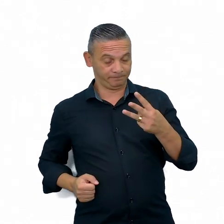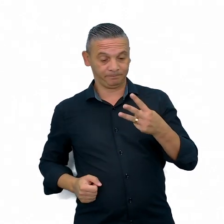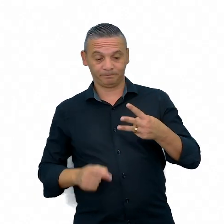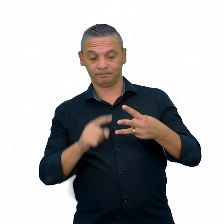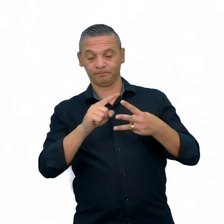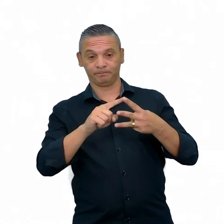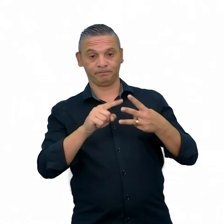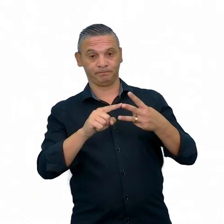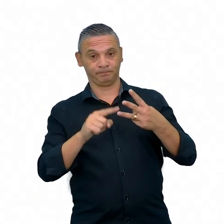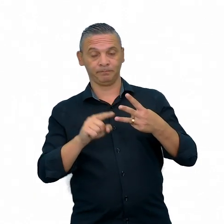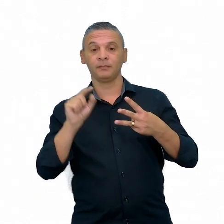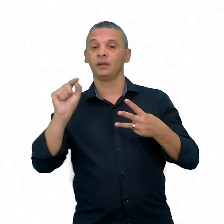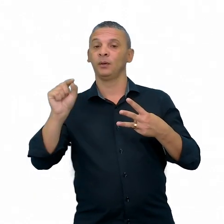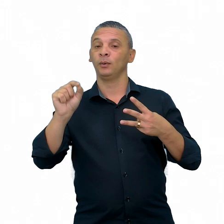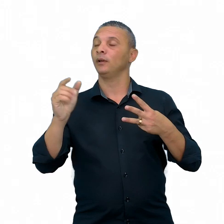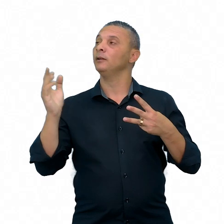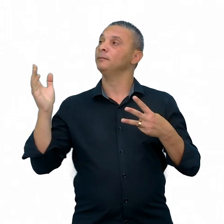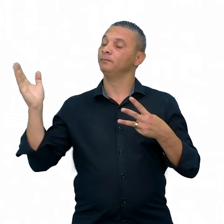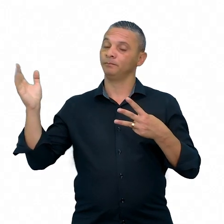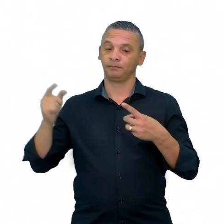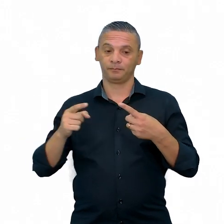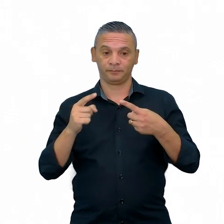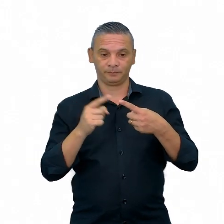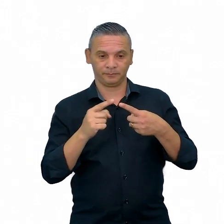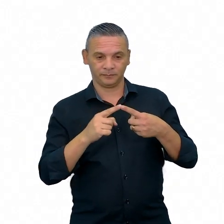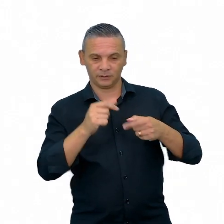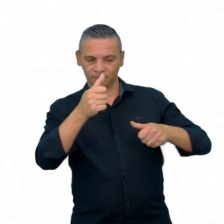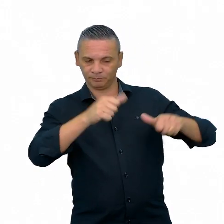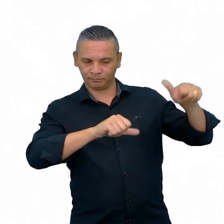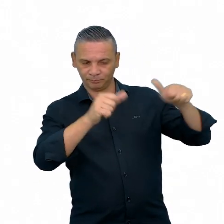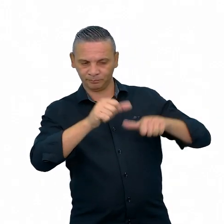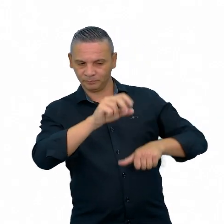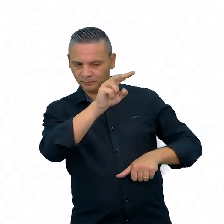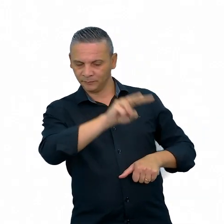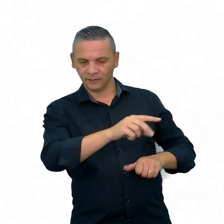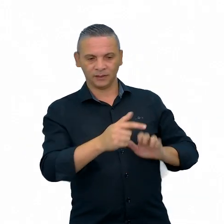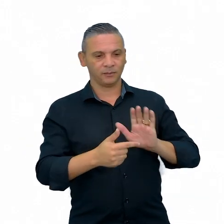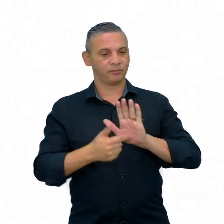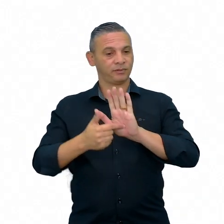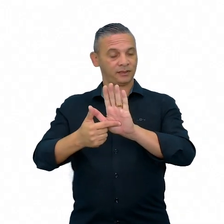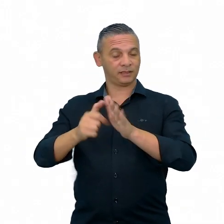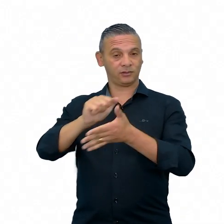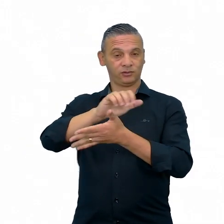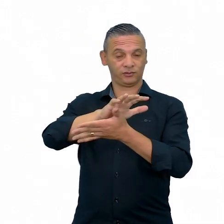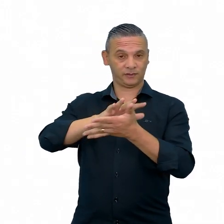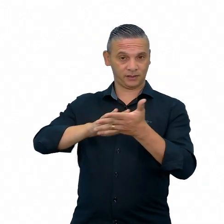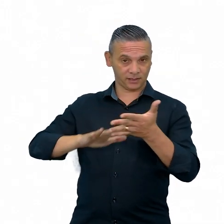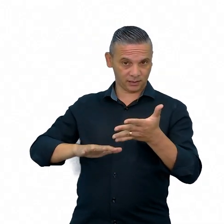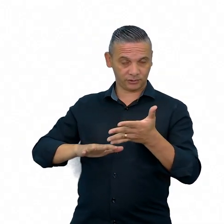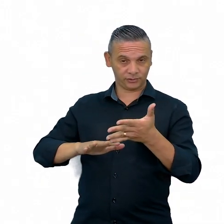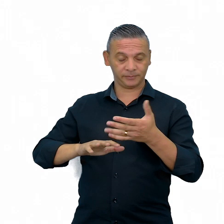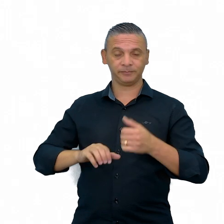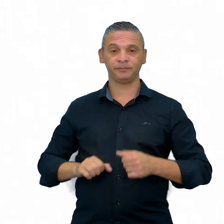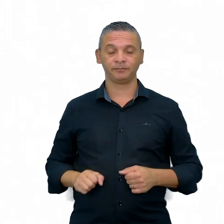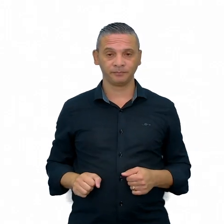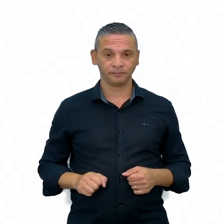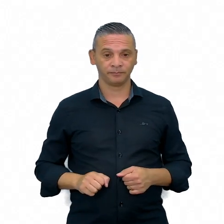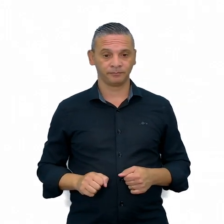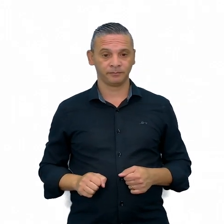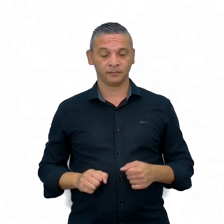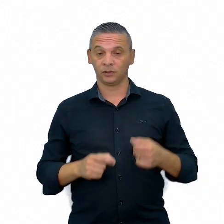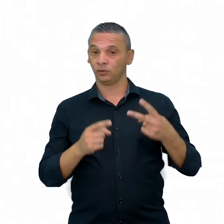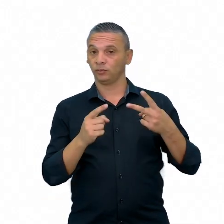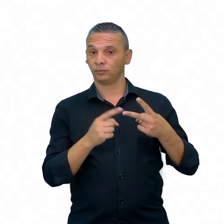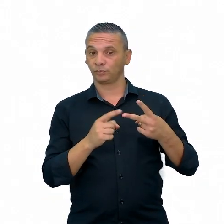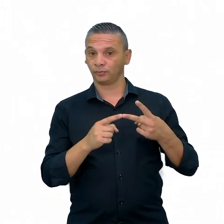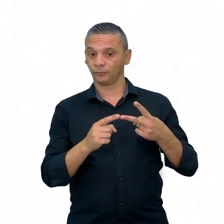Esses momentos, eles priorizam a análise, né, e a apresentação dessa sequência de atividade do material Aprender Sempre. Nesse